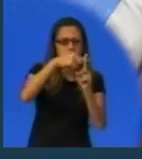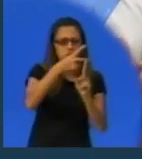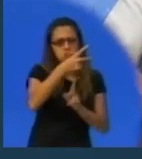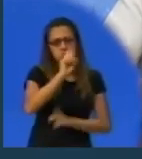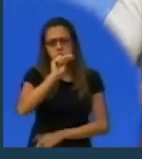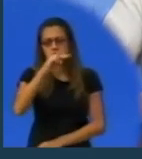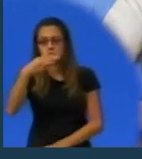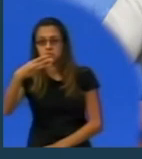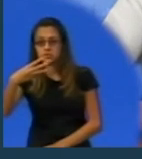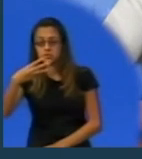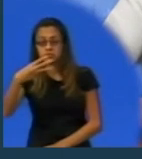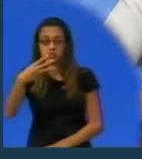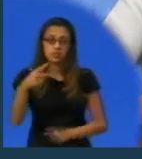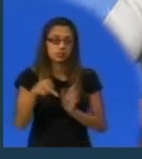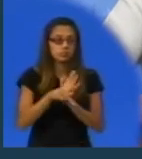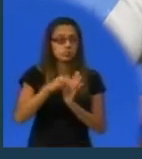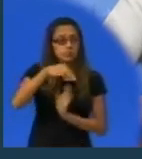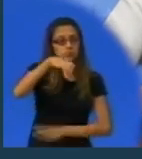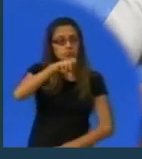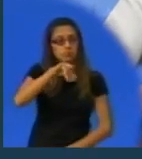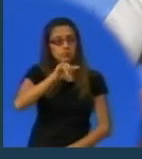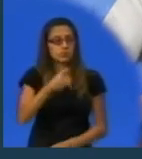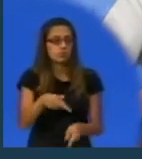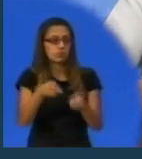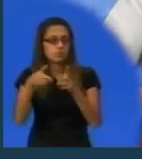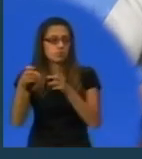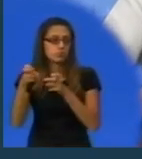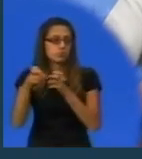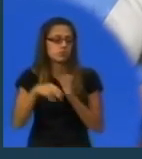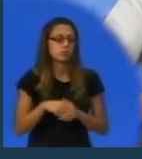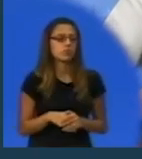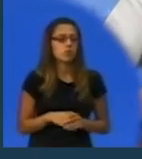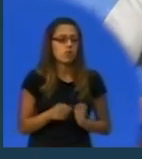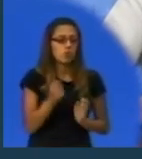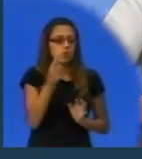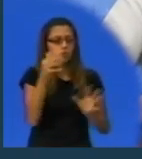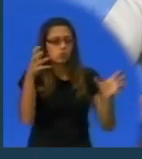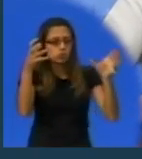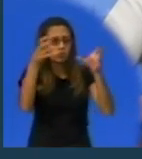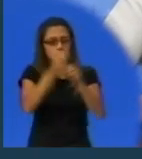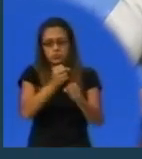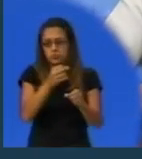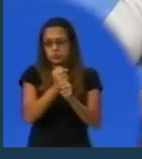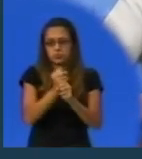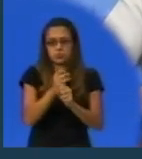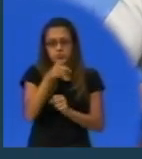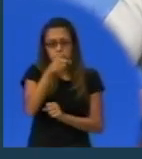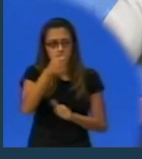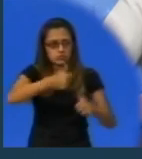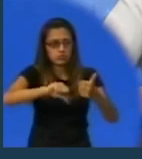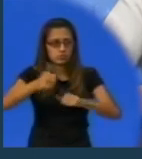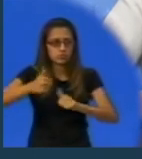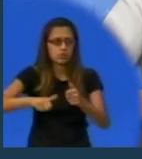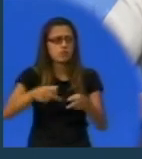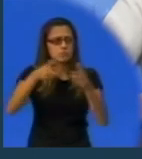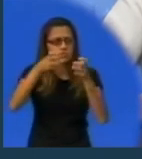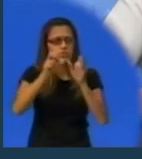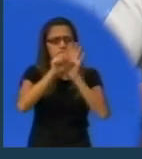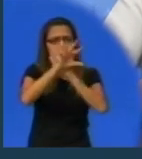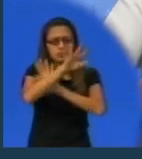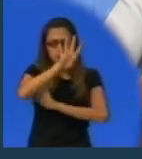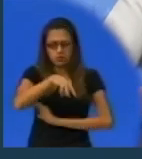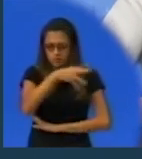padrões à sua média, você vai ter quase que a totalidade dos dados que você avaliou. Observa aqui neste outro